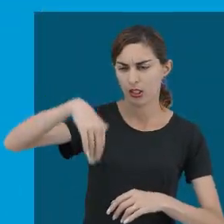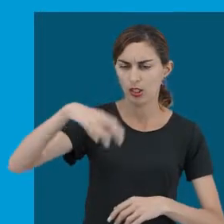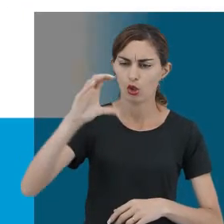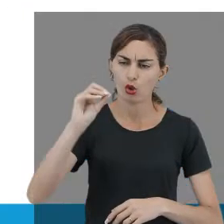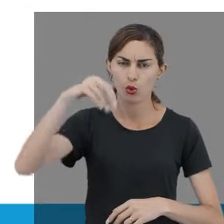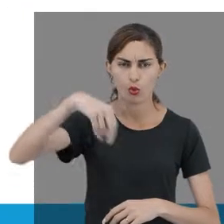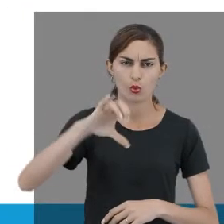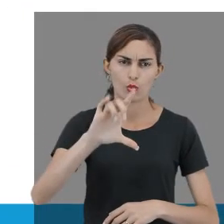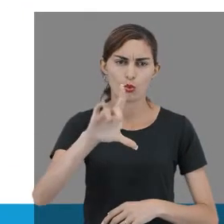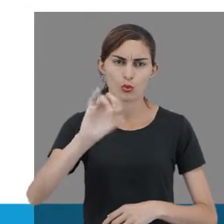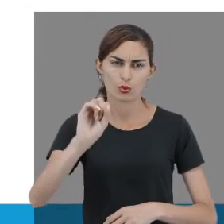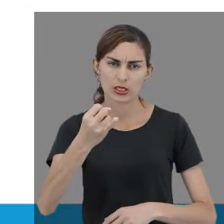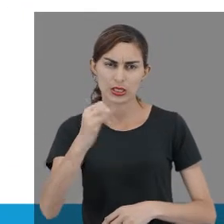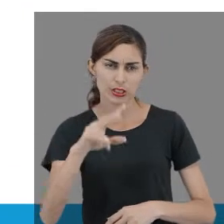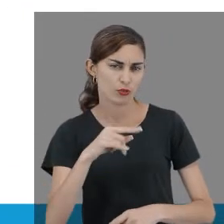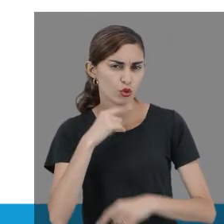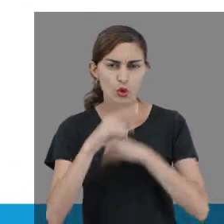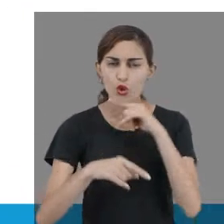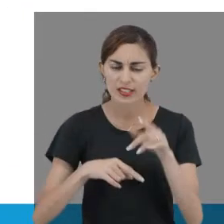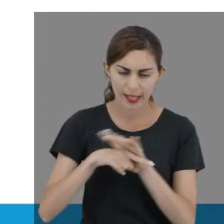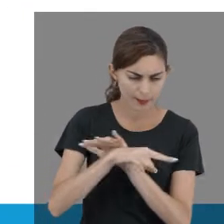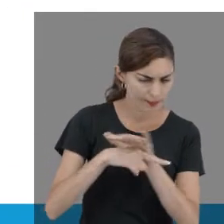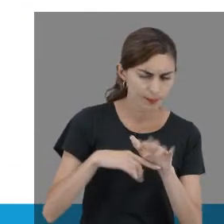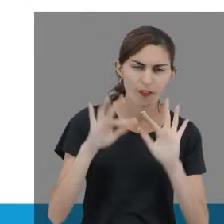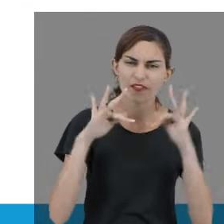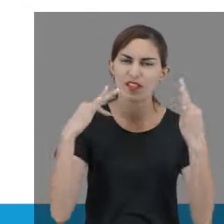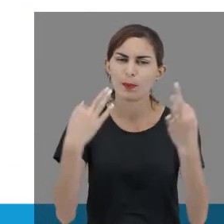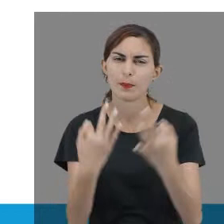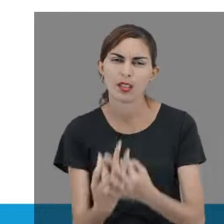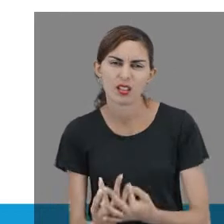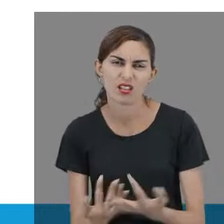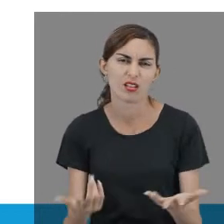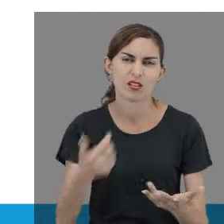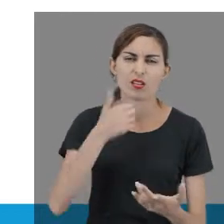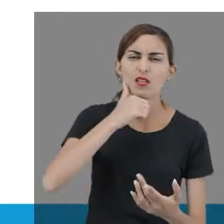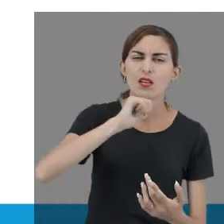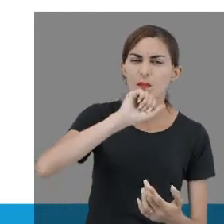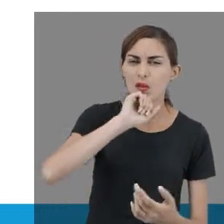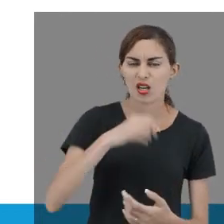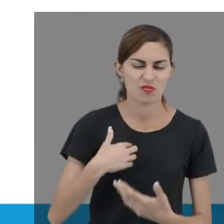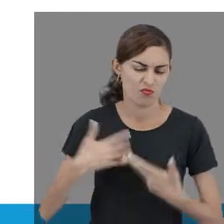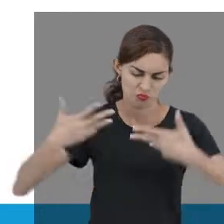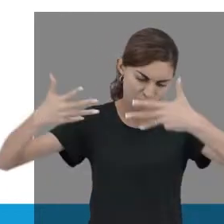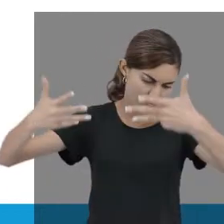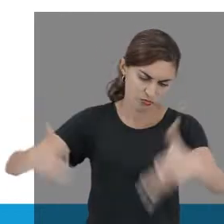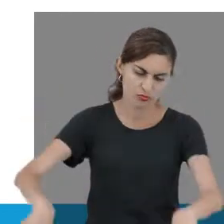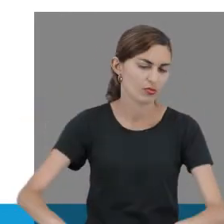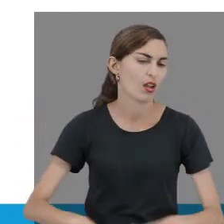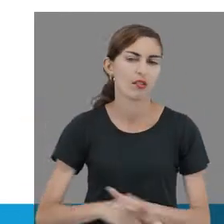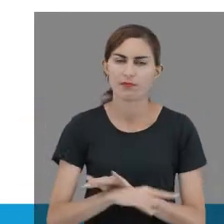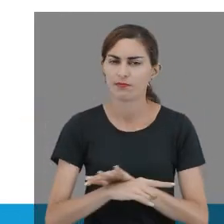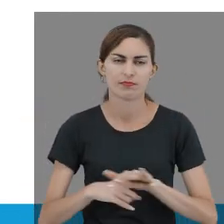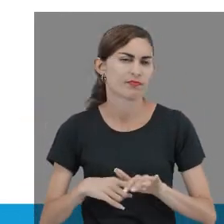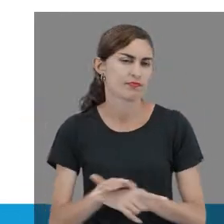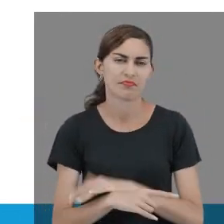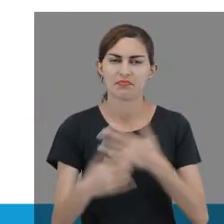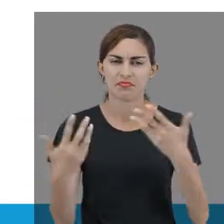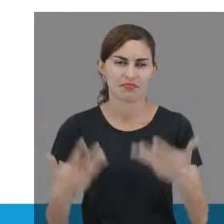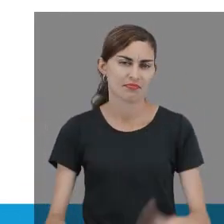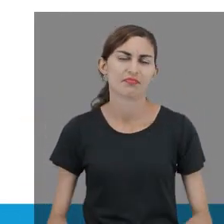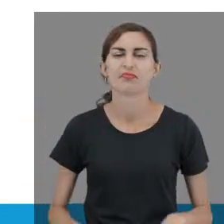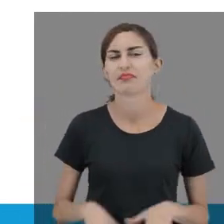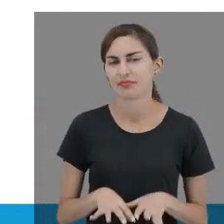Inconclusivo é o caso que não é possível fazer investigação. Ou o familiar, a mãe, a família